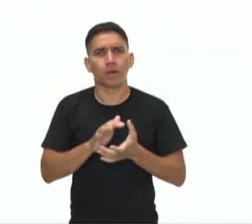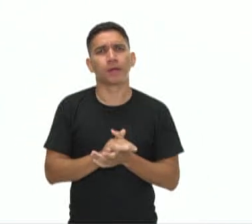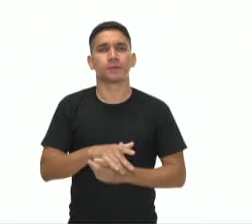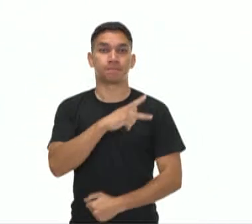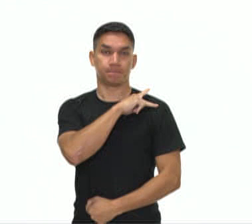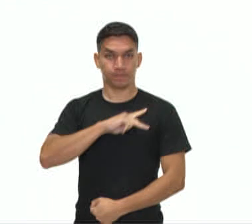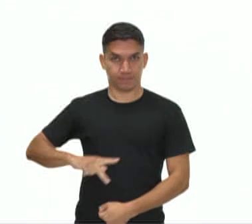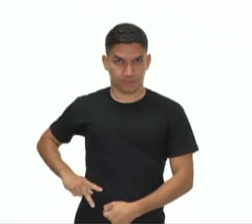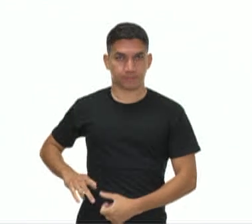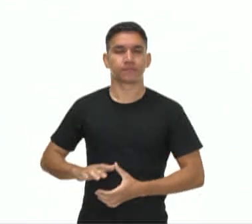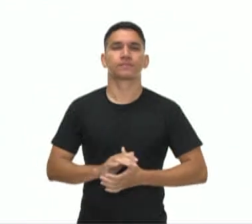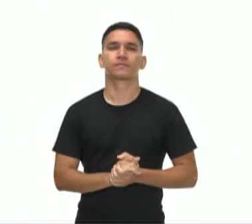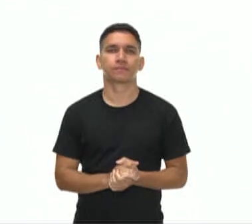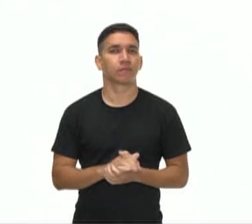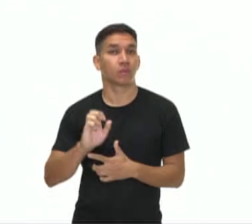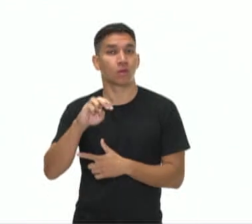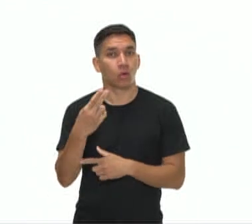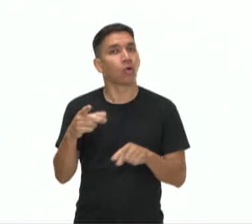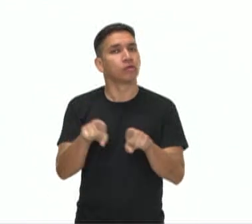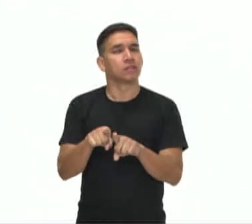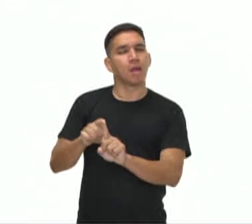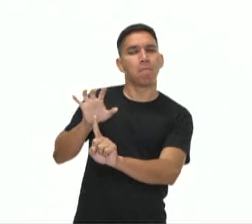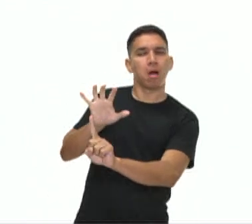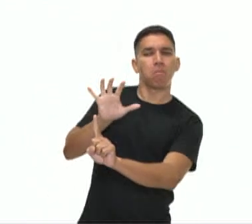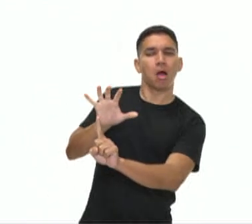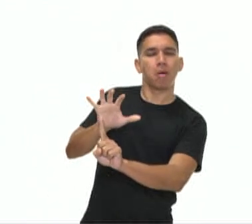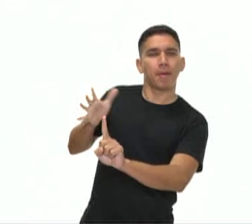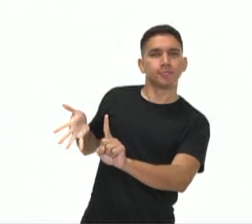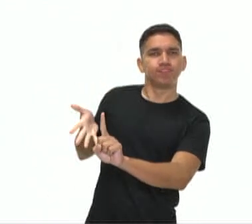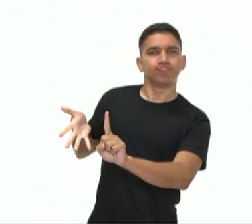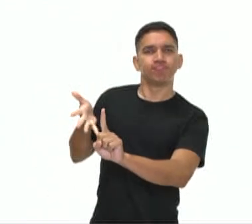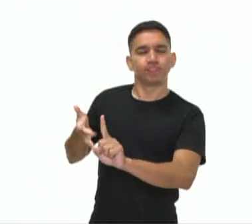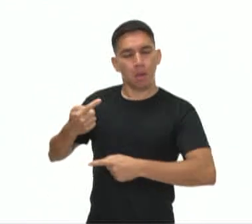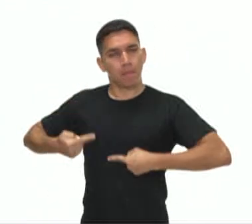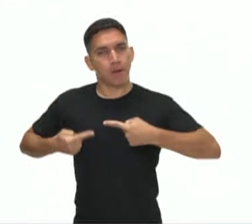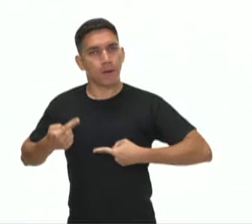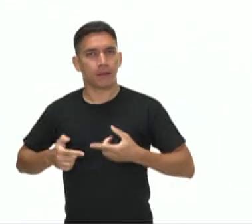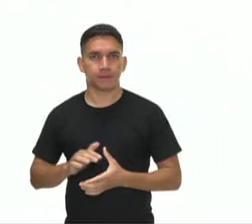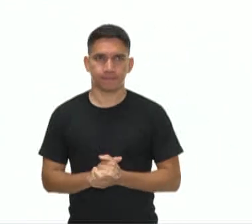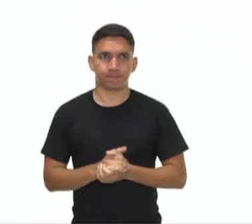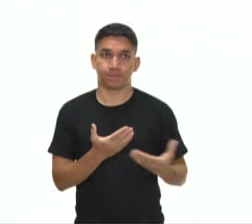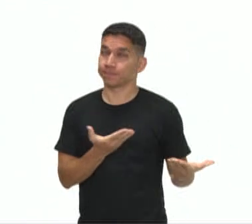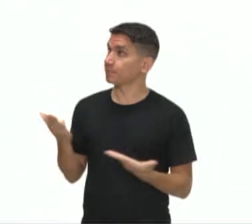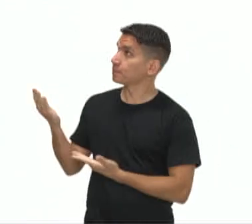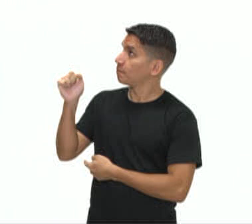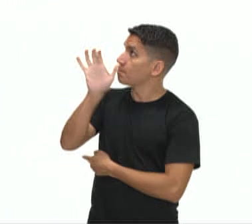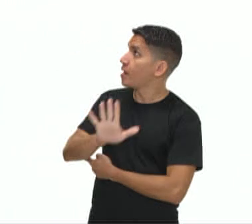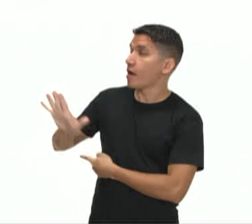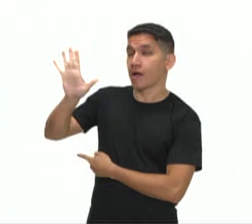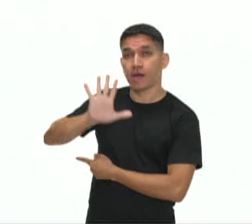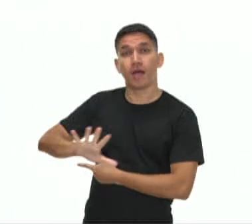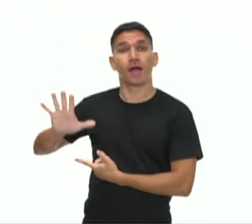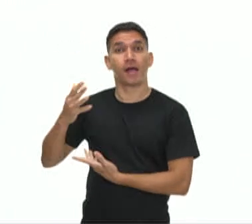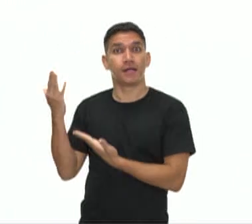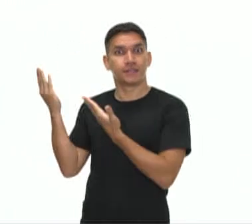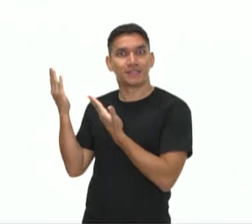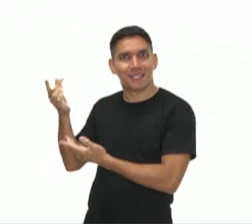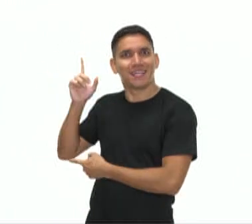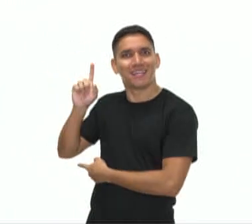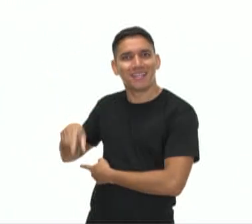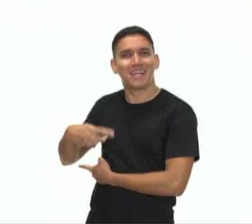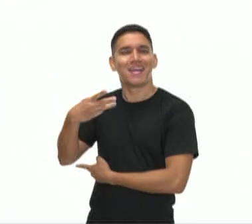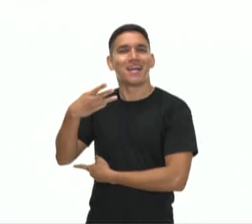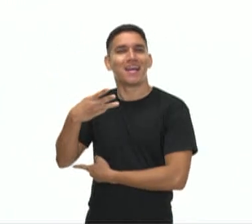República, ou nos bastidores influindo nas principais decisões políticas. Na imagem ao lado, o Marechal Deodoro da